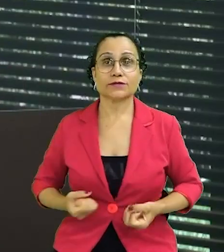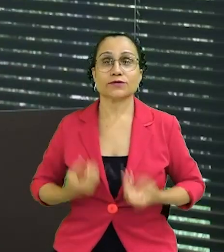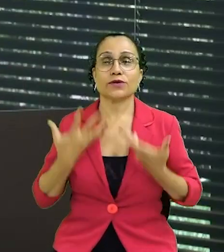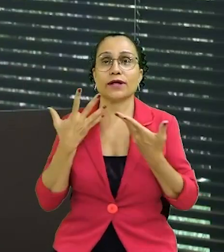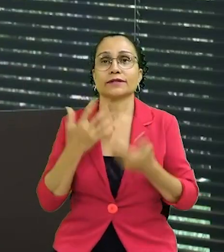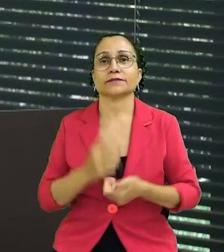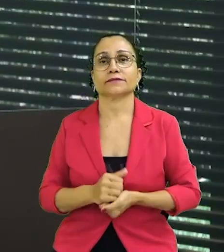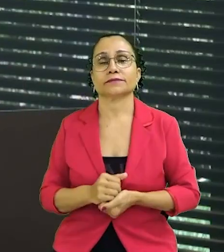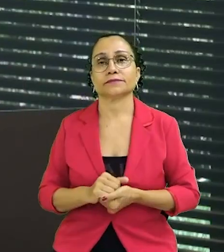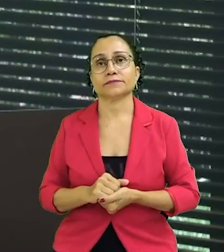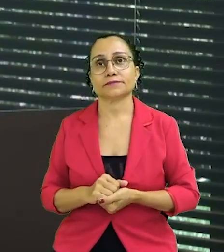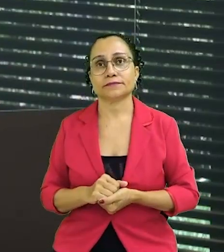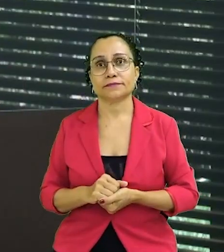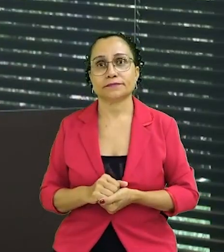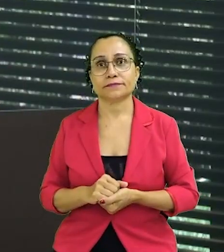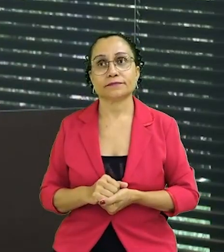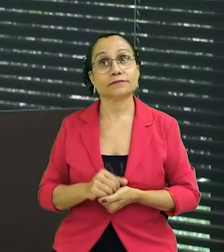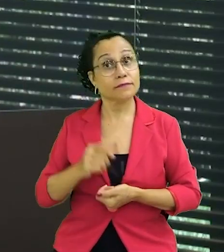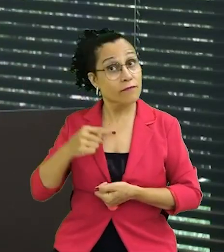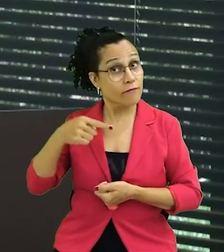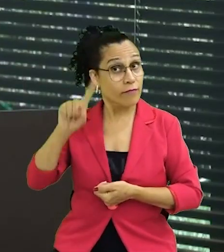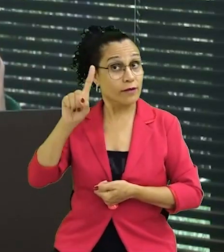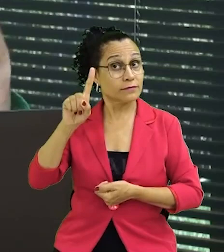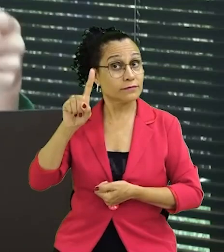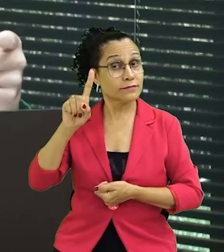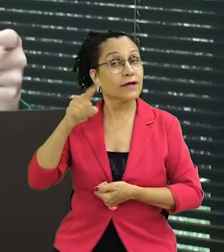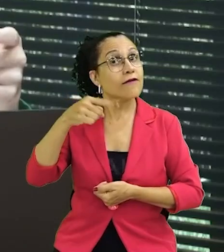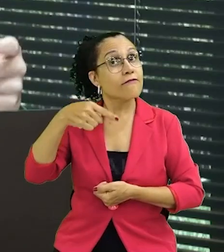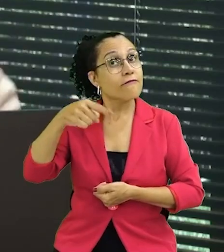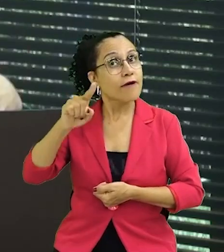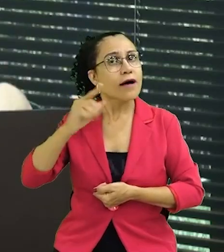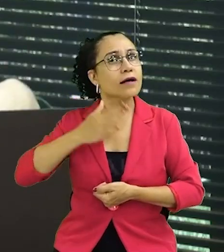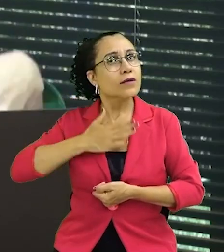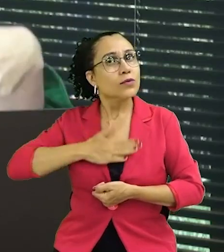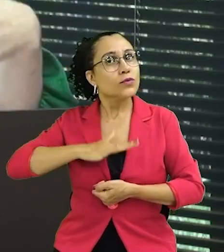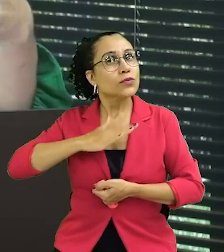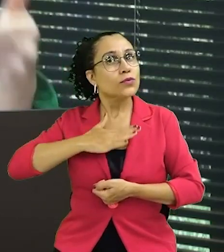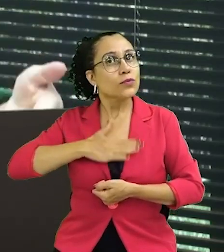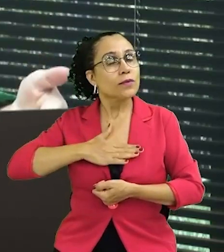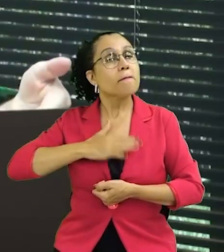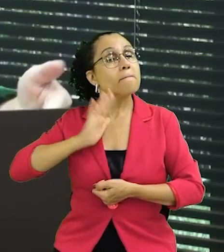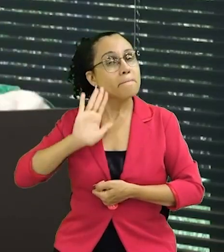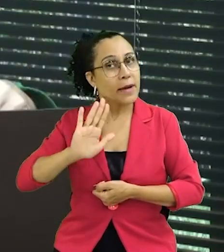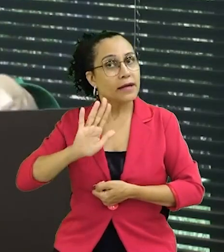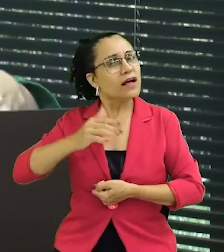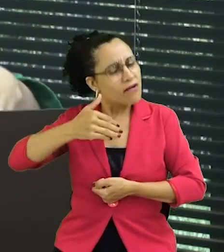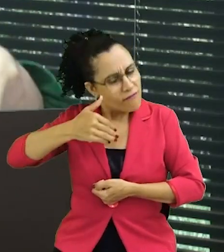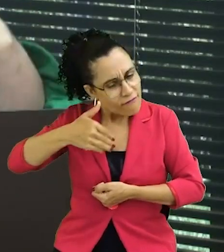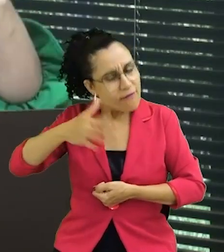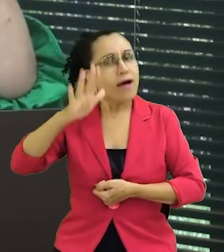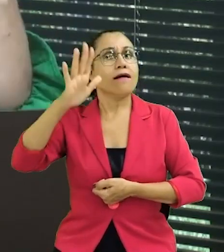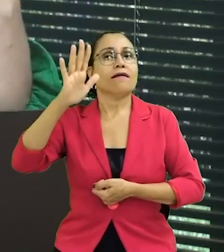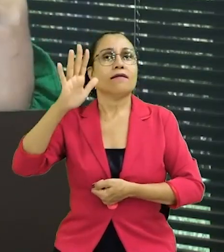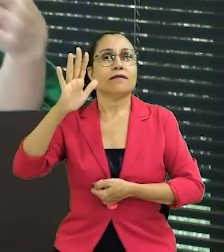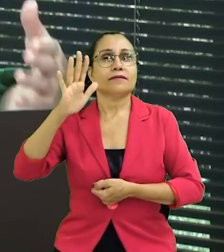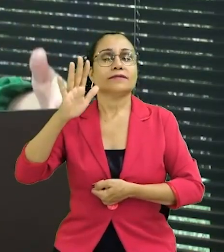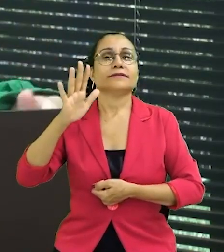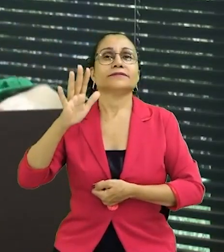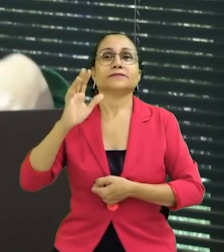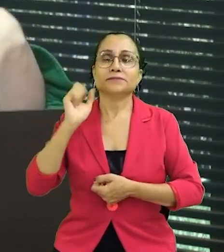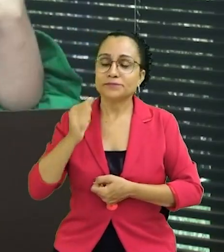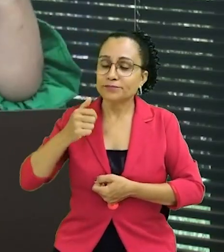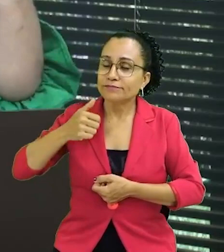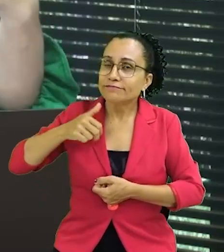falava assim: vá devagar, mas vá. Então, podem ser